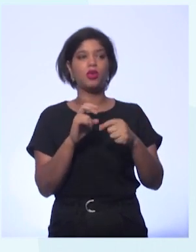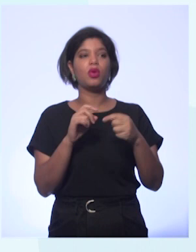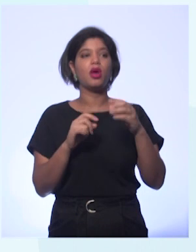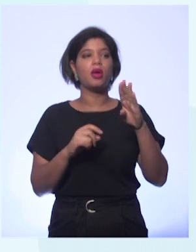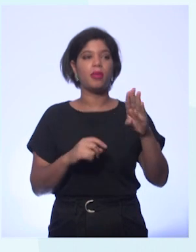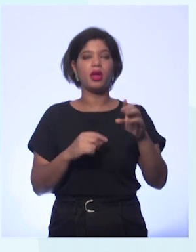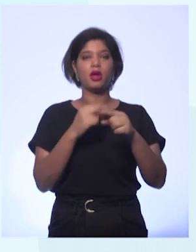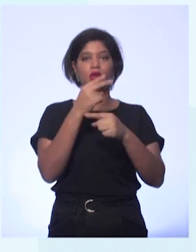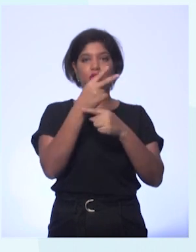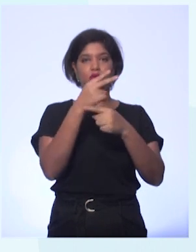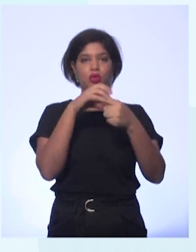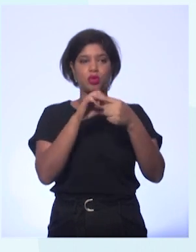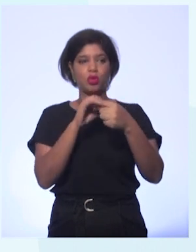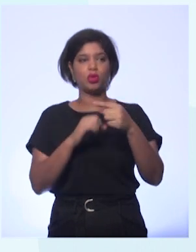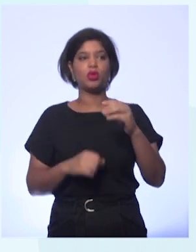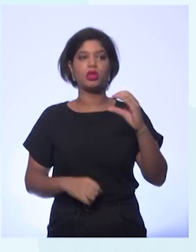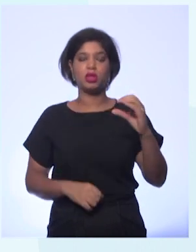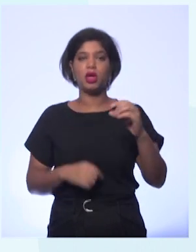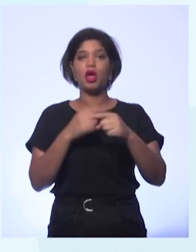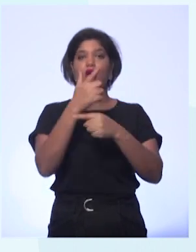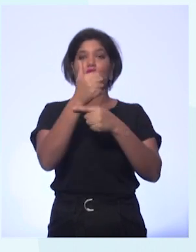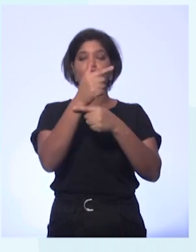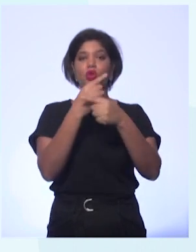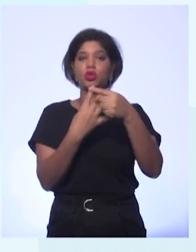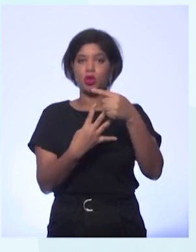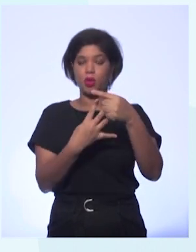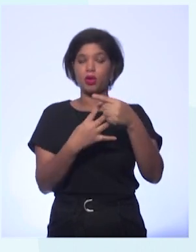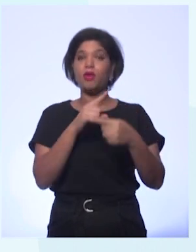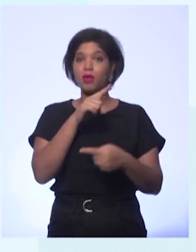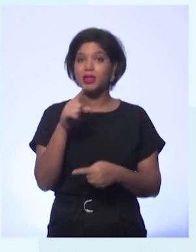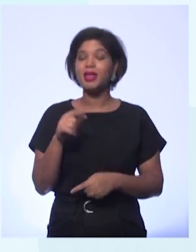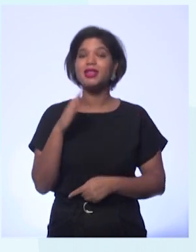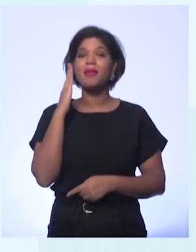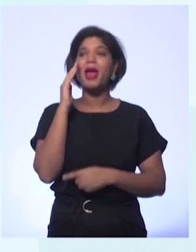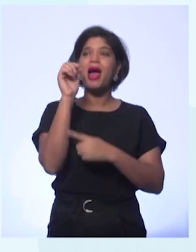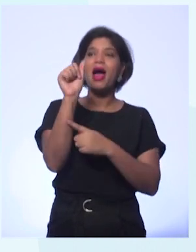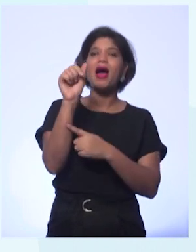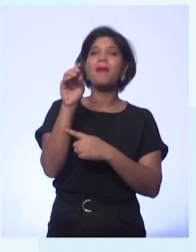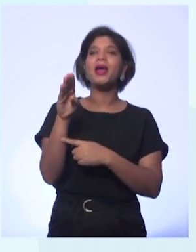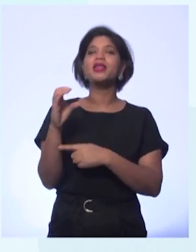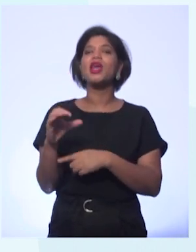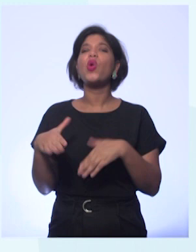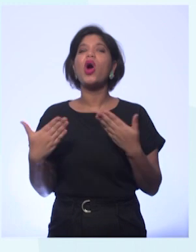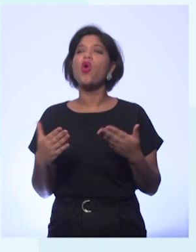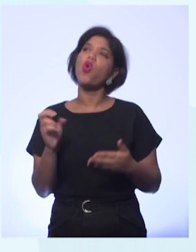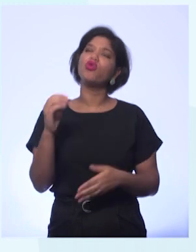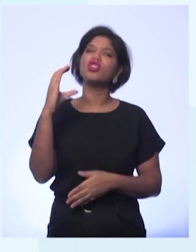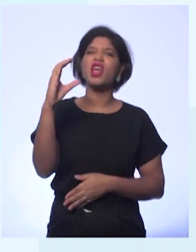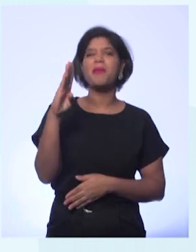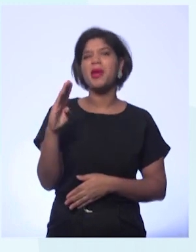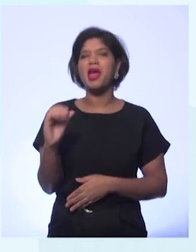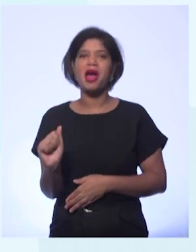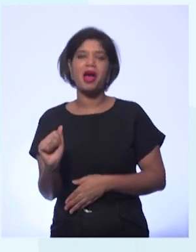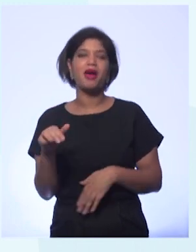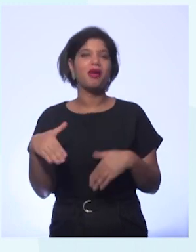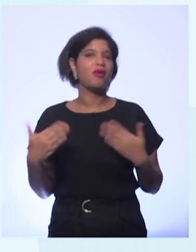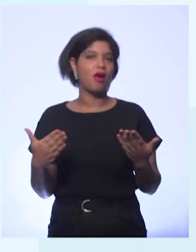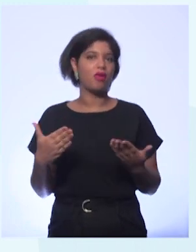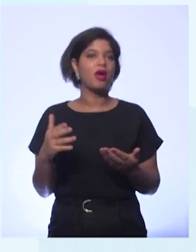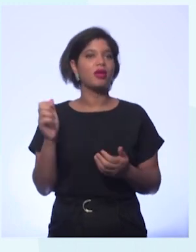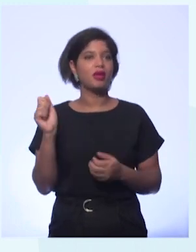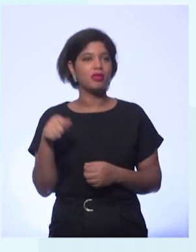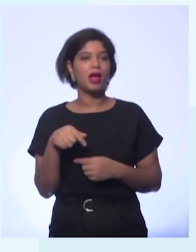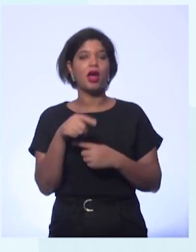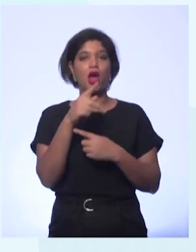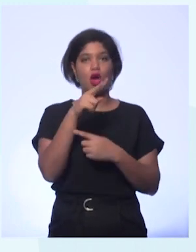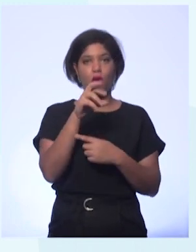quartos. Quero que você coloque no chat para mim, na ordem, o item A qual ele é, o item B qual ele é e o item C qual ele é. Então pode ser própria,